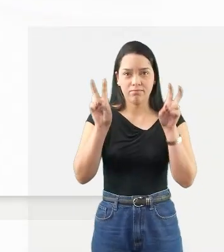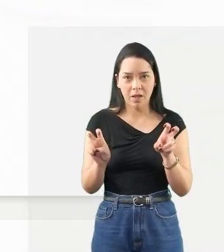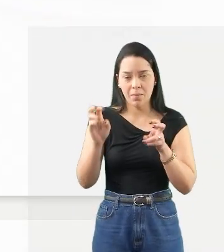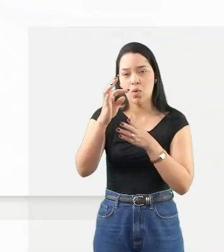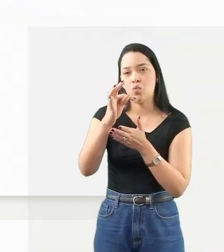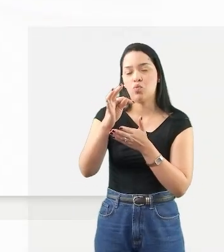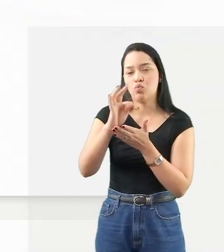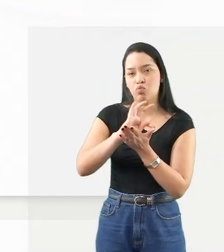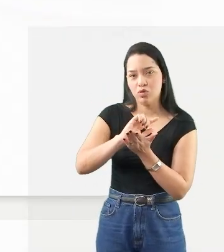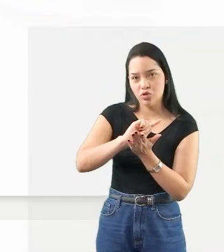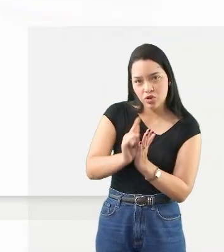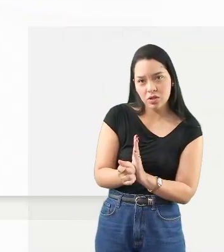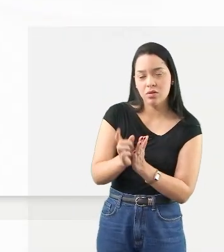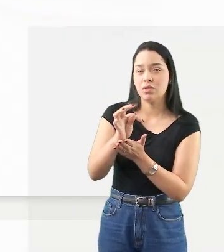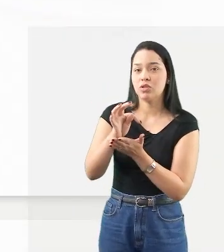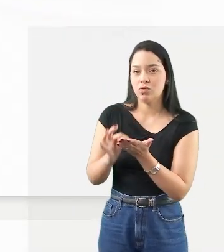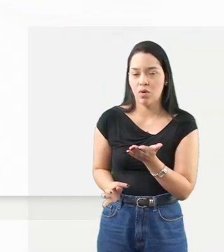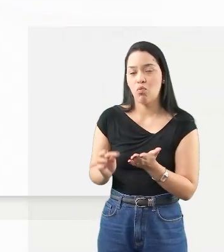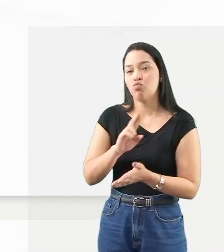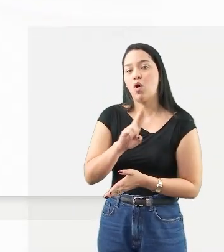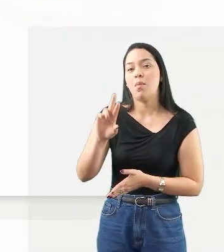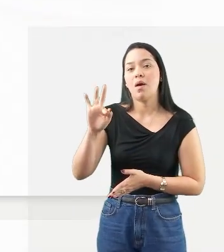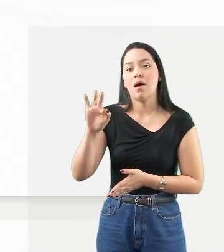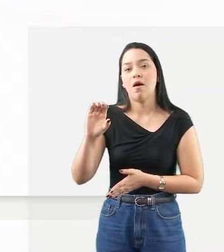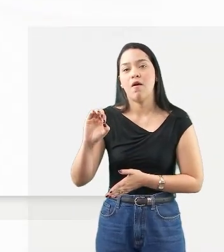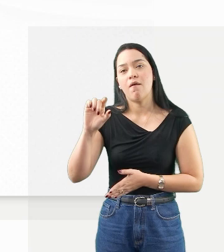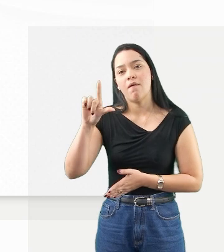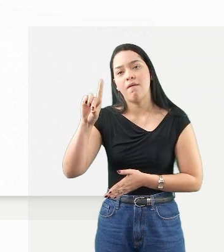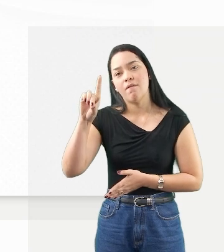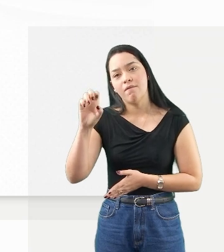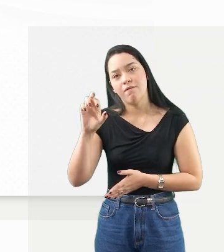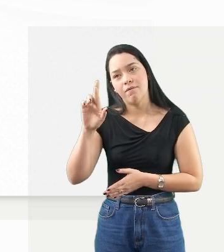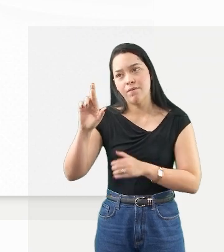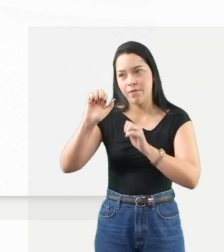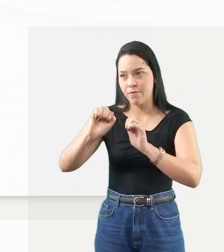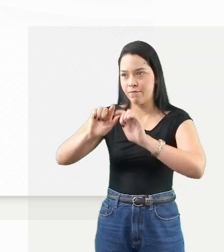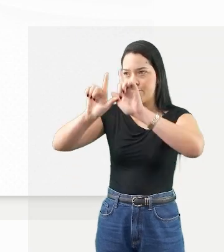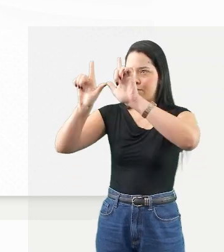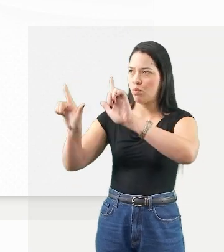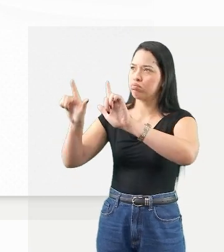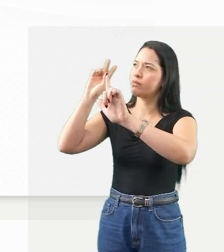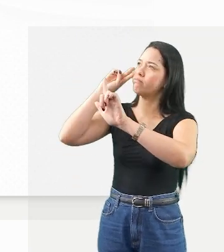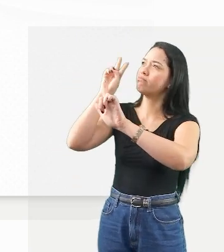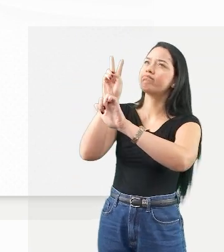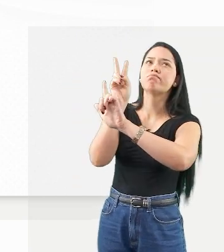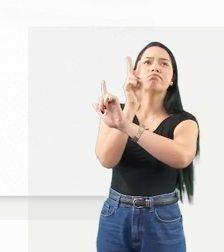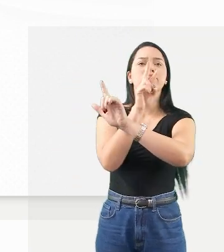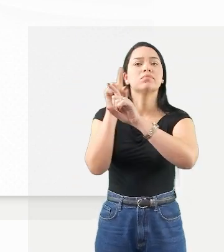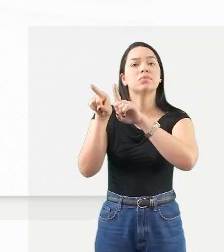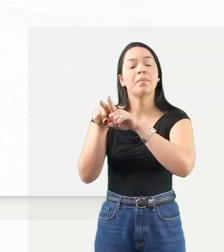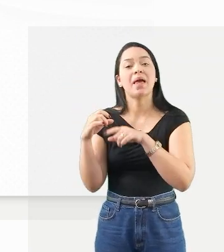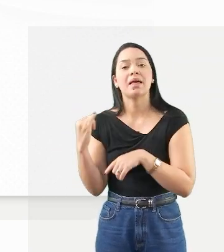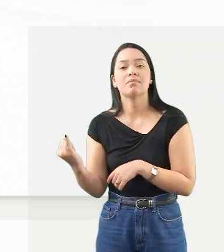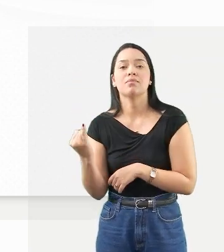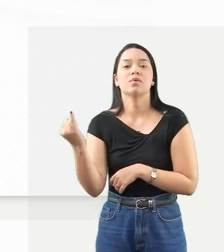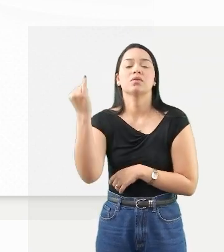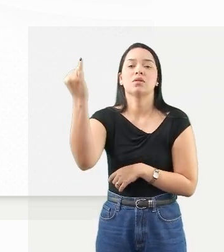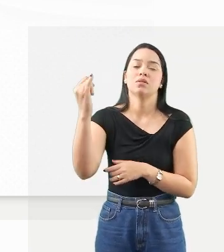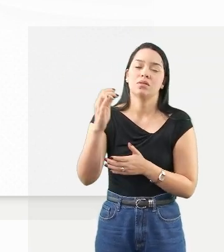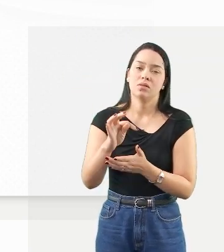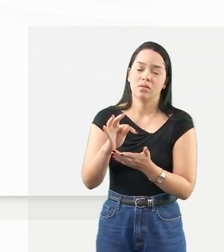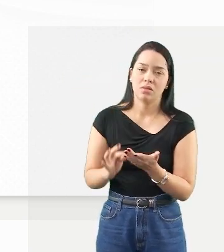textual, folder, né, que é um tipo de texto que circula muito na sociedade, e entender a importância desse